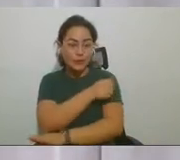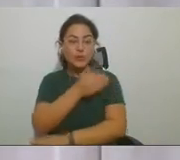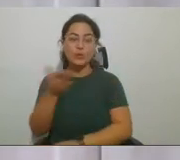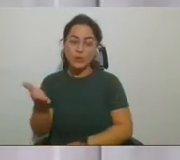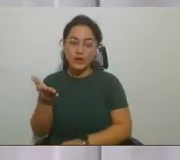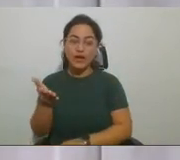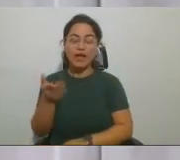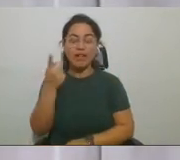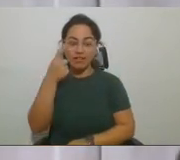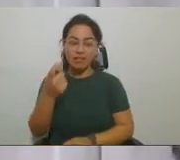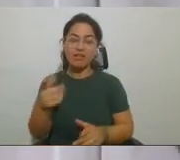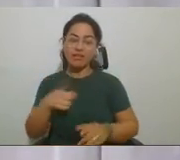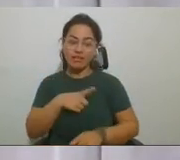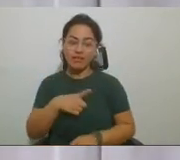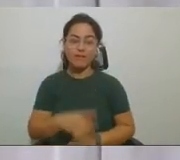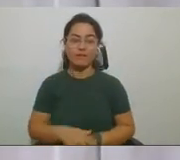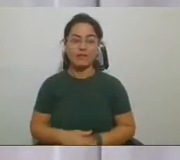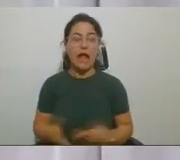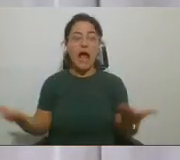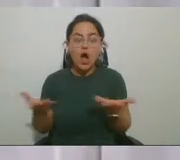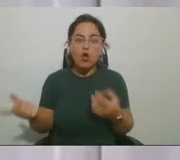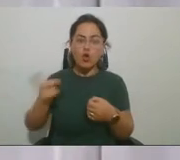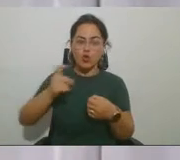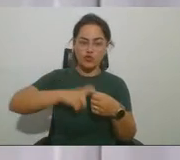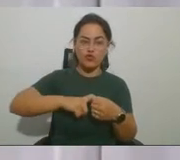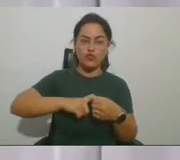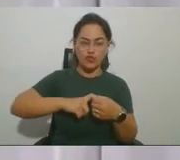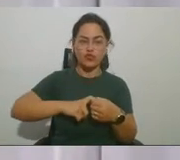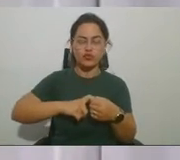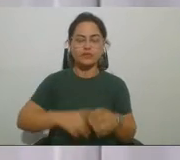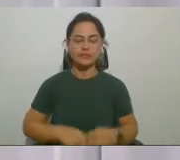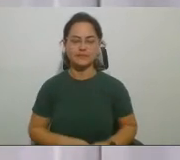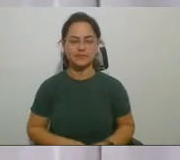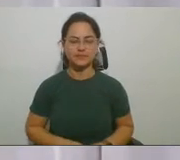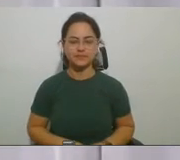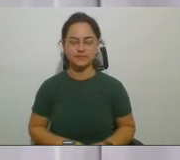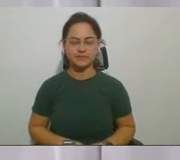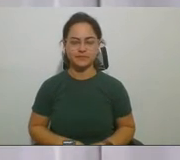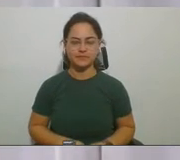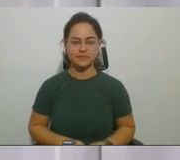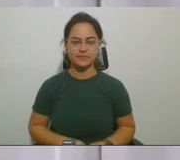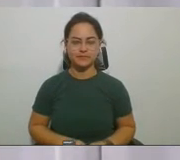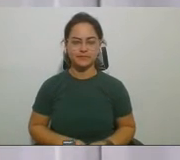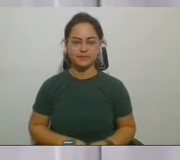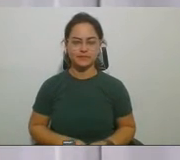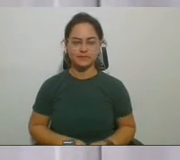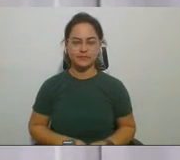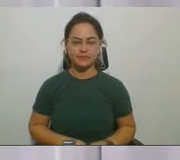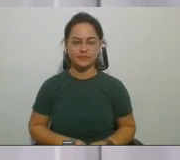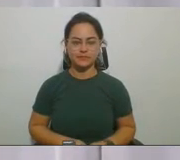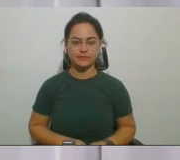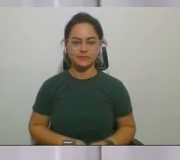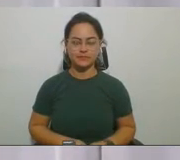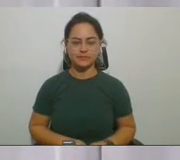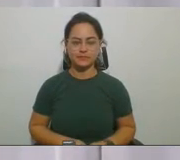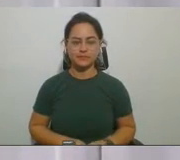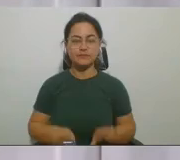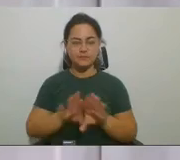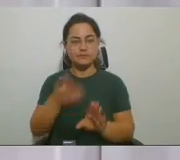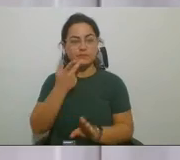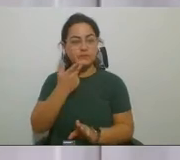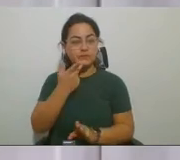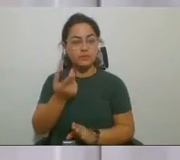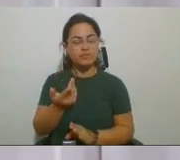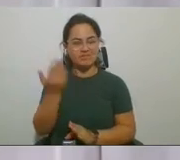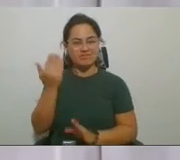agora está retomando. Porém, eu disse na minha apresentação anterior,